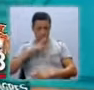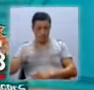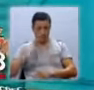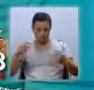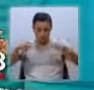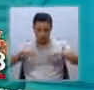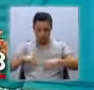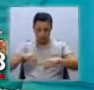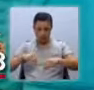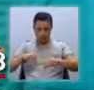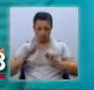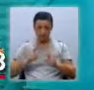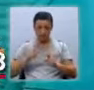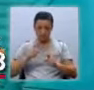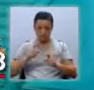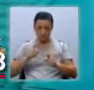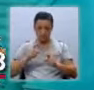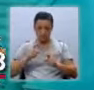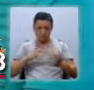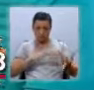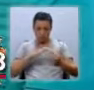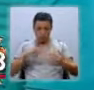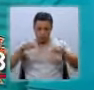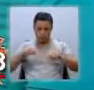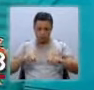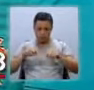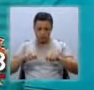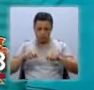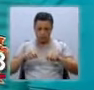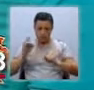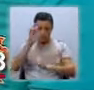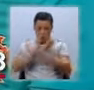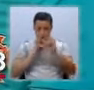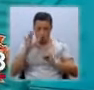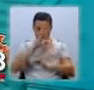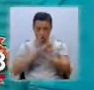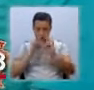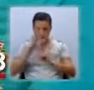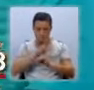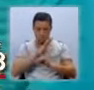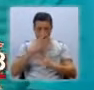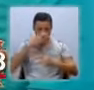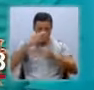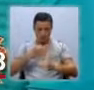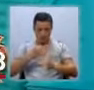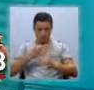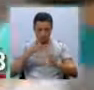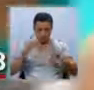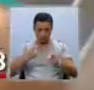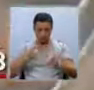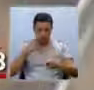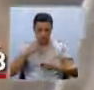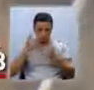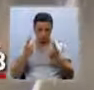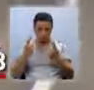até aqui foi foi as competições que jogamos muito aqui do lado da Europa e acredito que foi daí se destacando nas